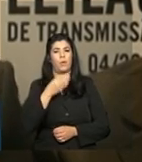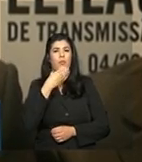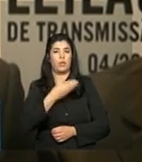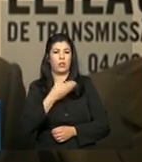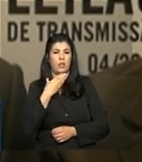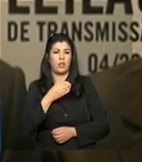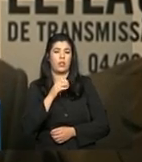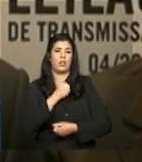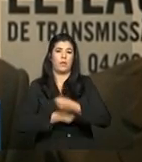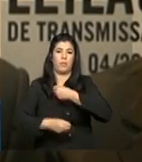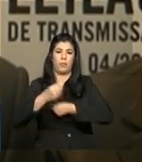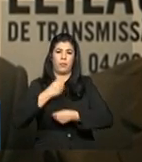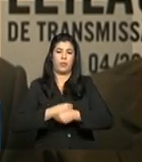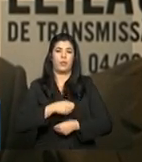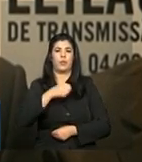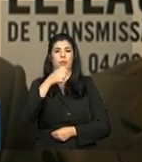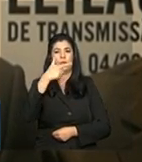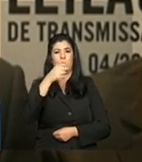dezembro de 2013.